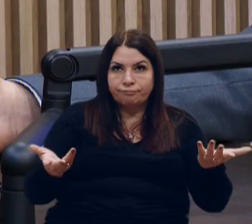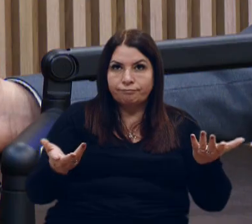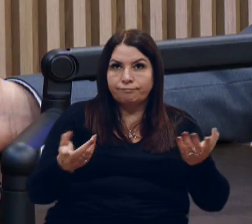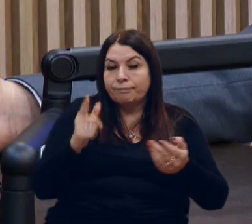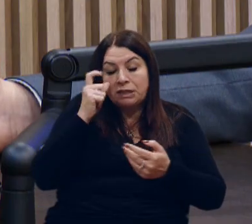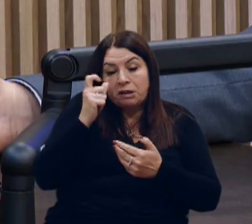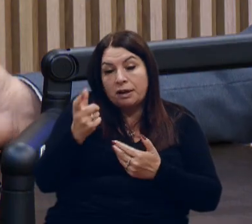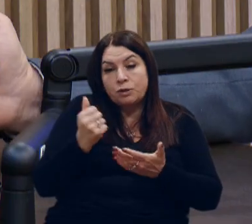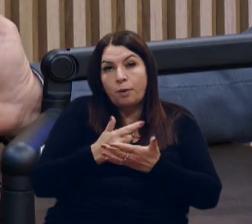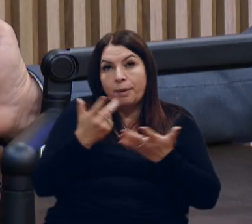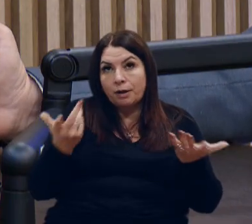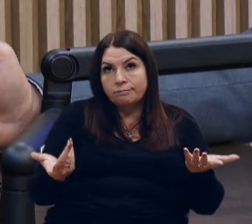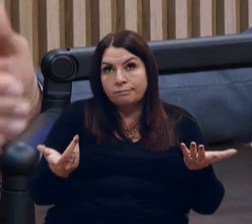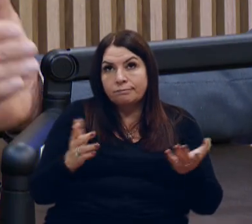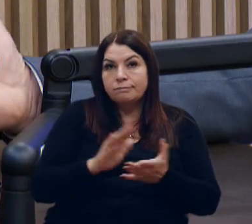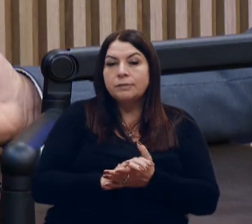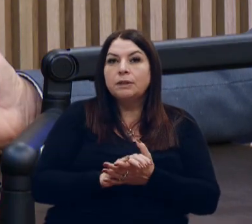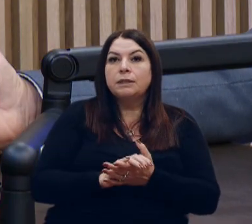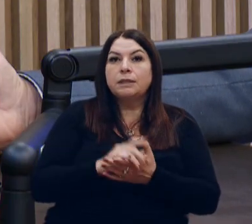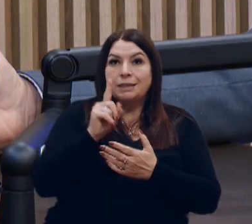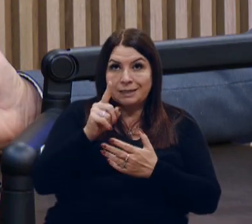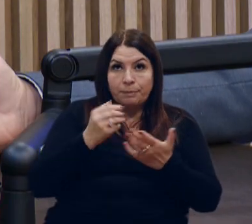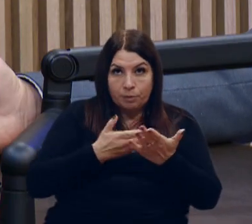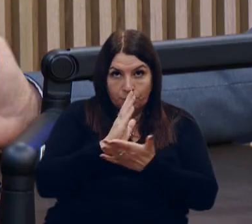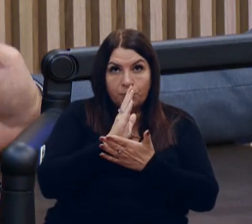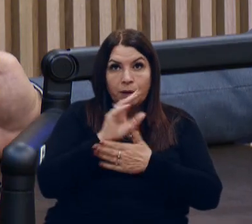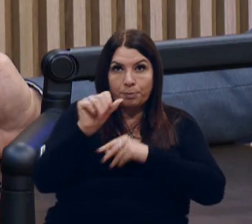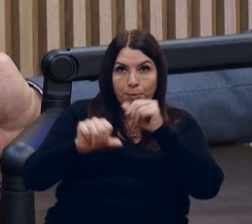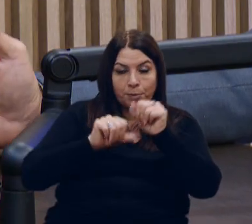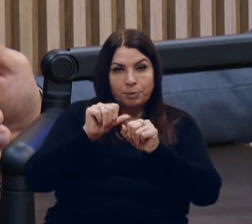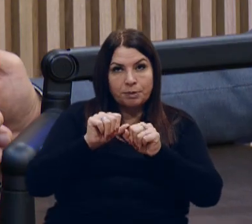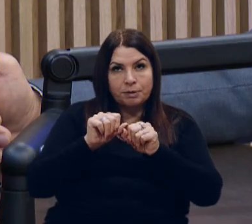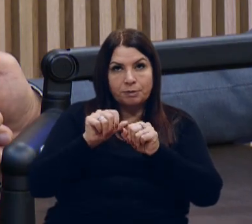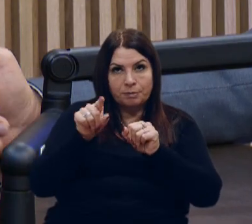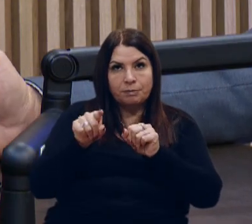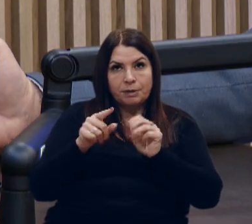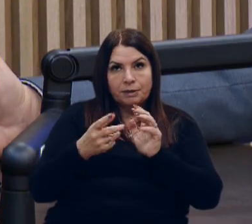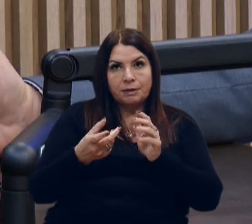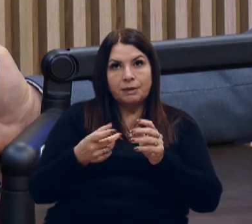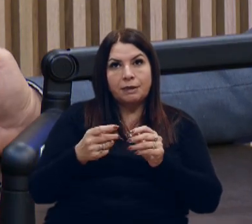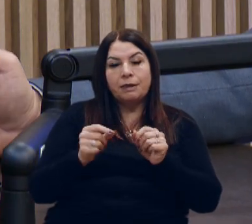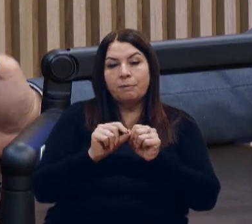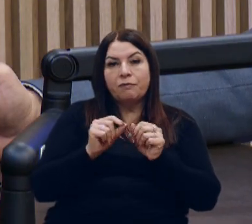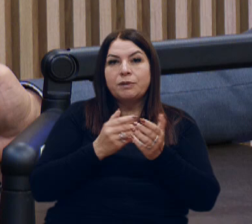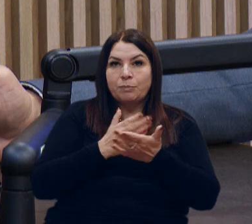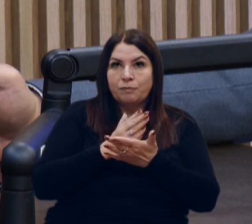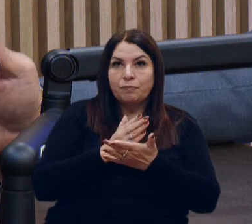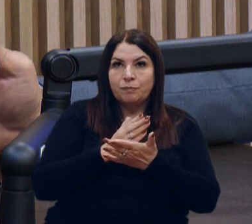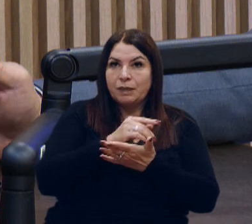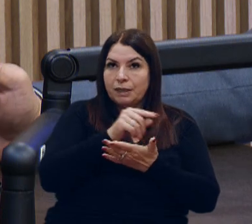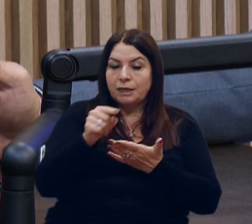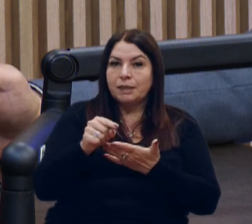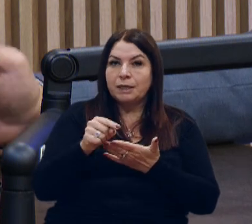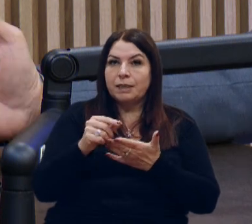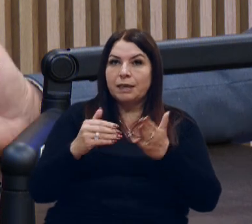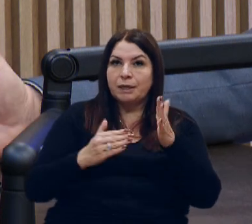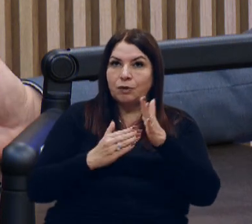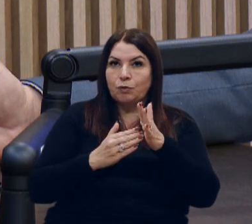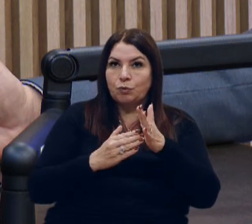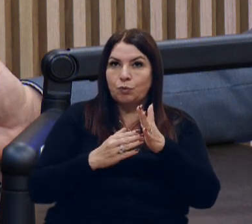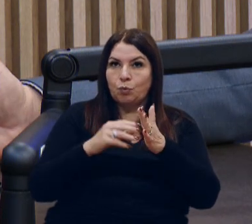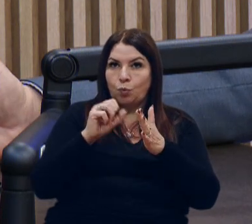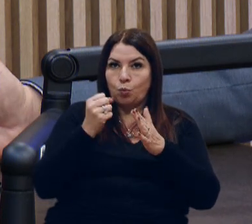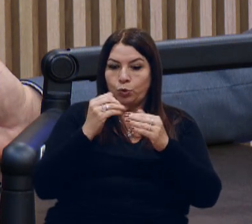interessa. Se for aprovada a mudança que eu estou pretendendo aprovar para até